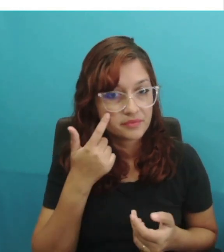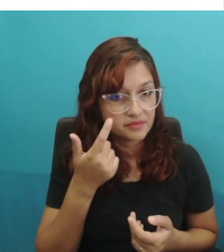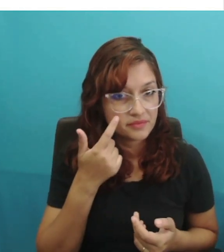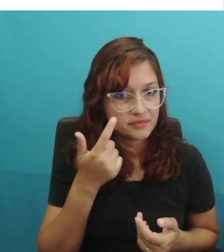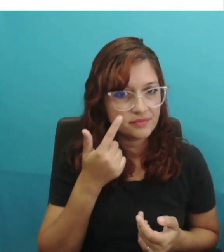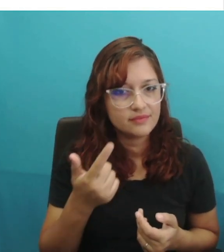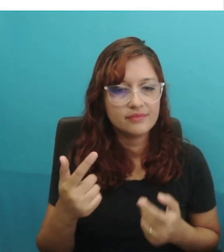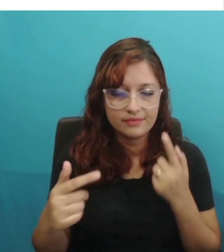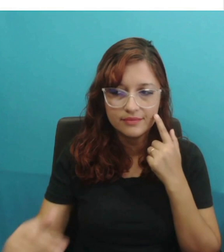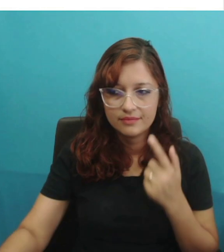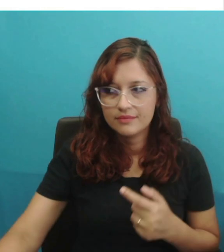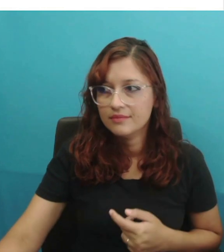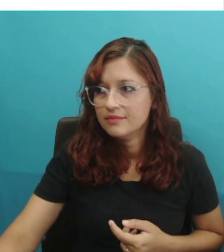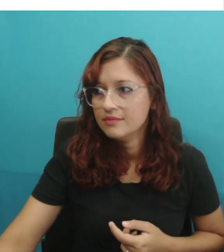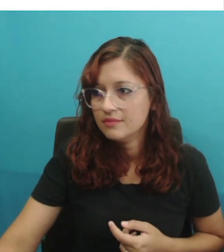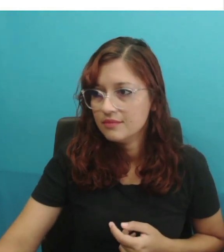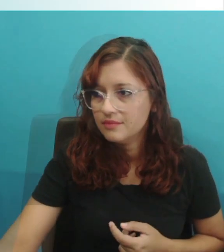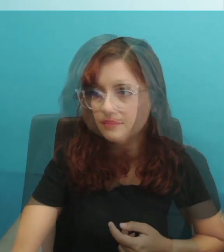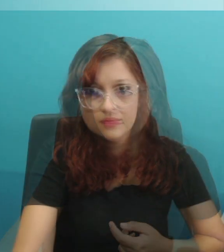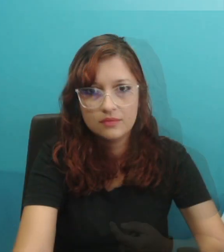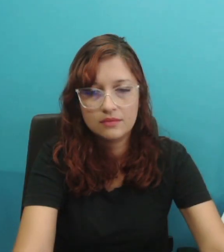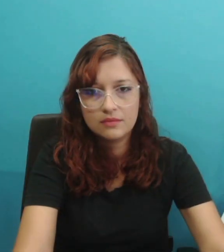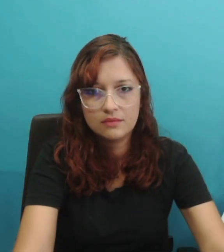Qual é o tempo delas?